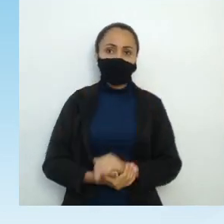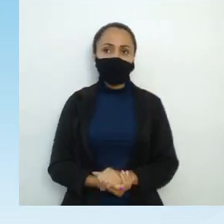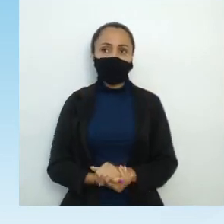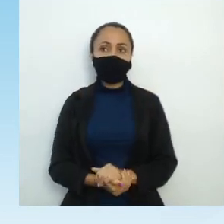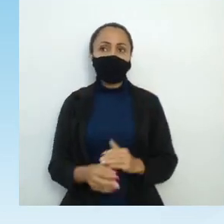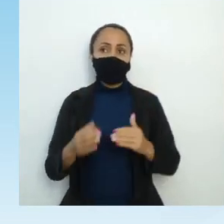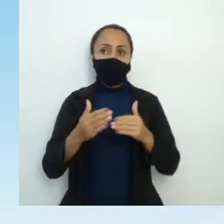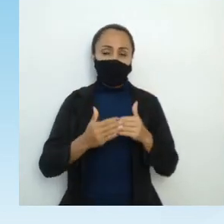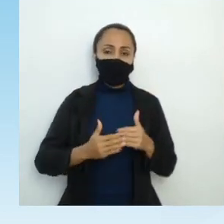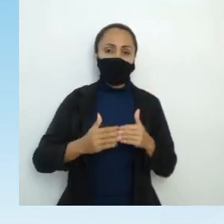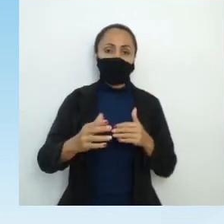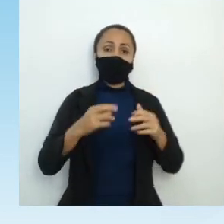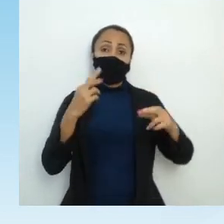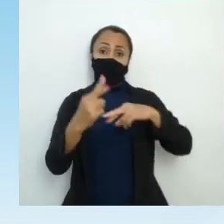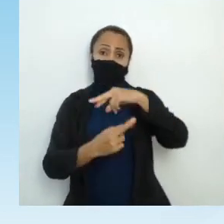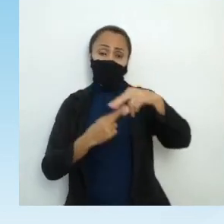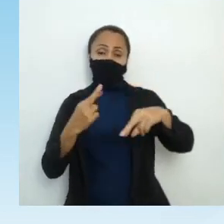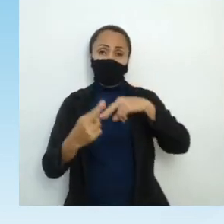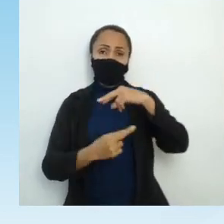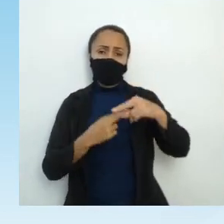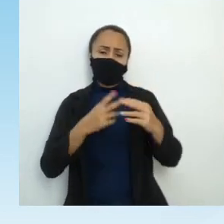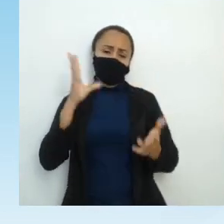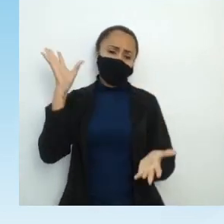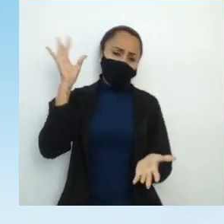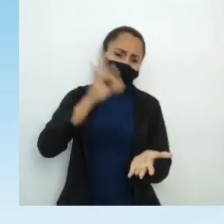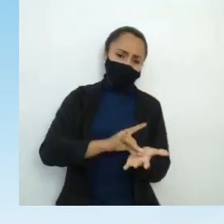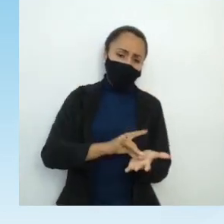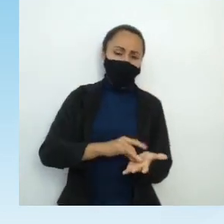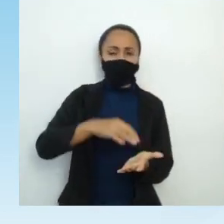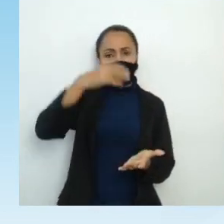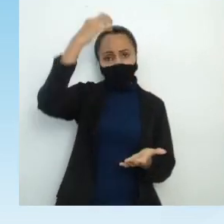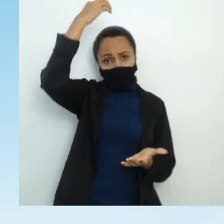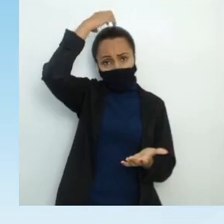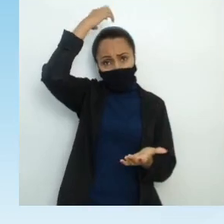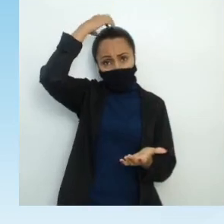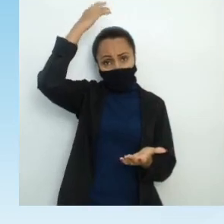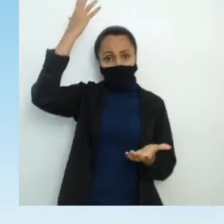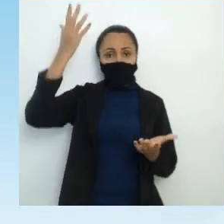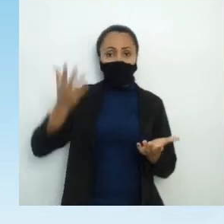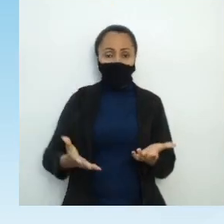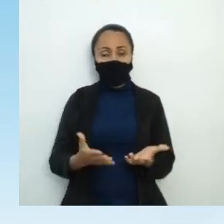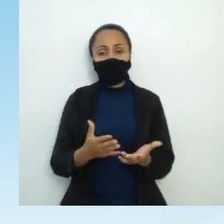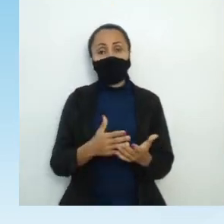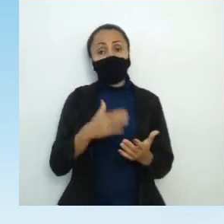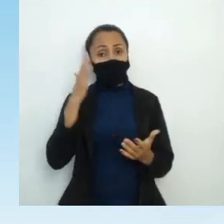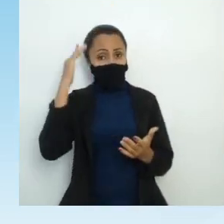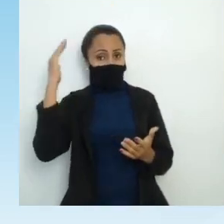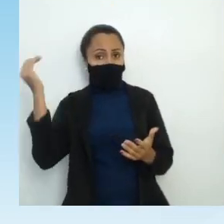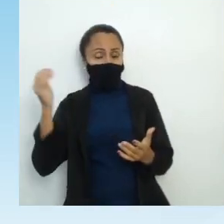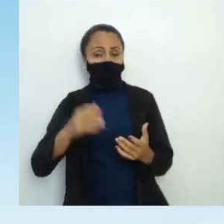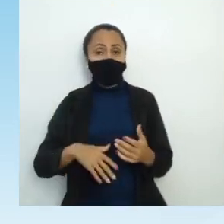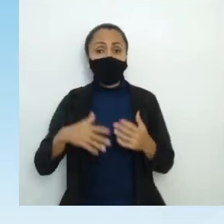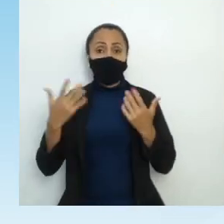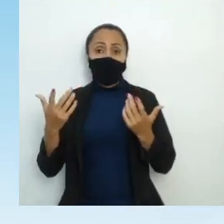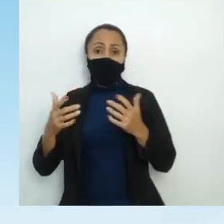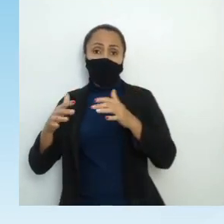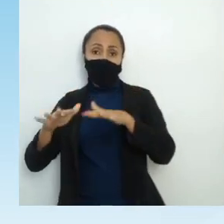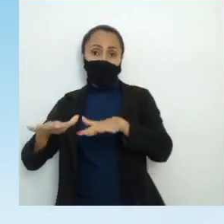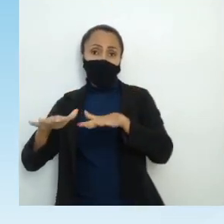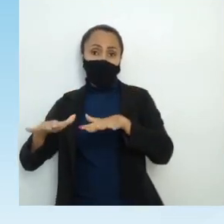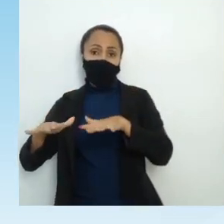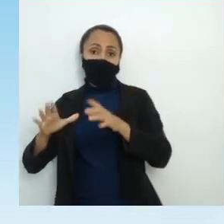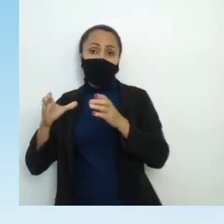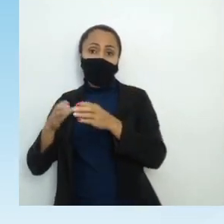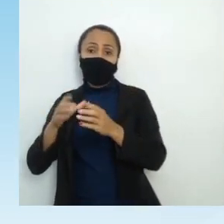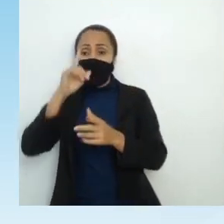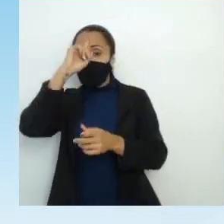desse instante a Revolução Gloriosa se concretizou, o rei passou a ser uma figura meramente ilustrativa e o parlamento passa a ser, né, quem vai mandar